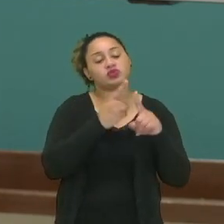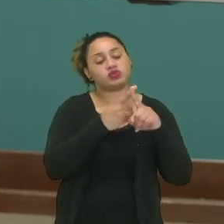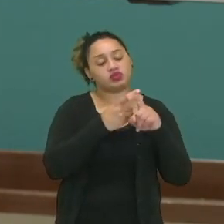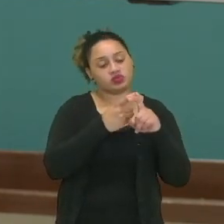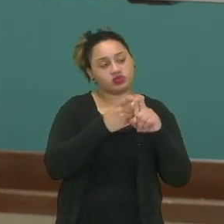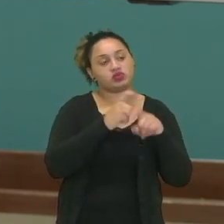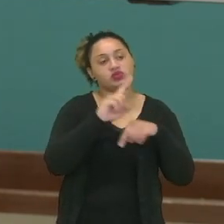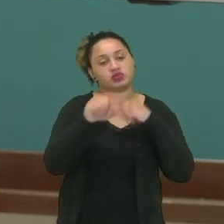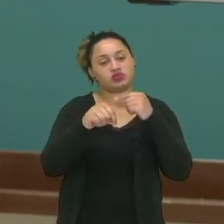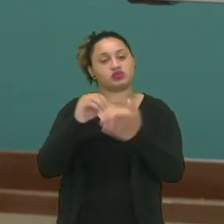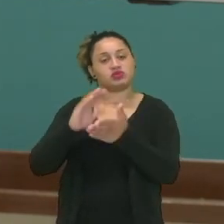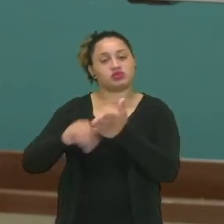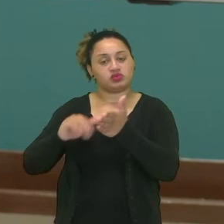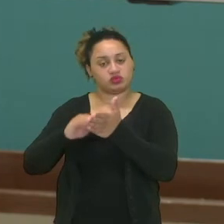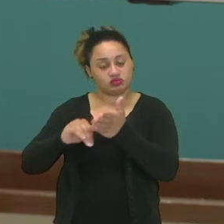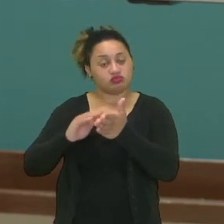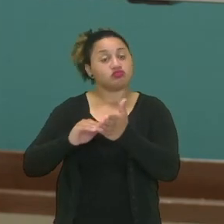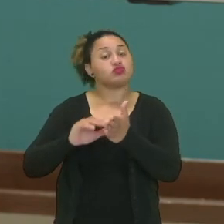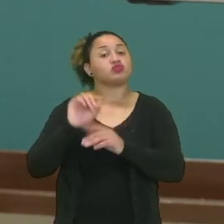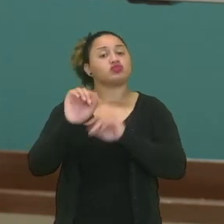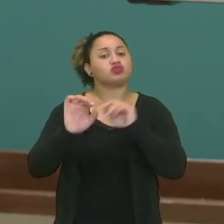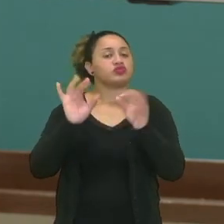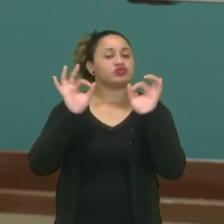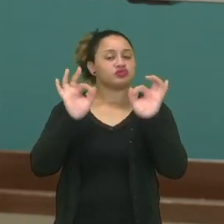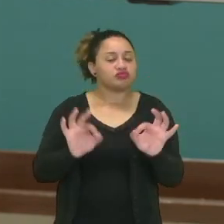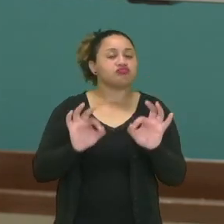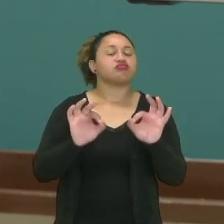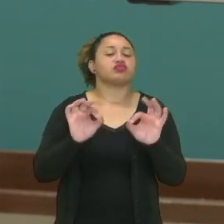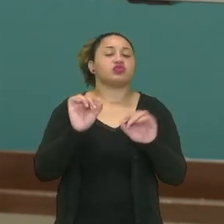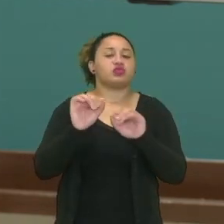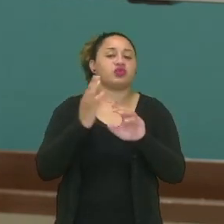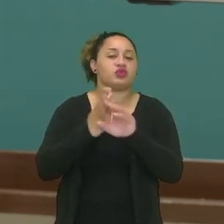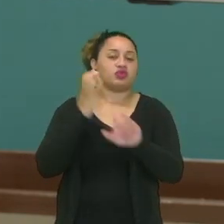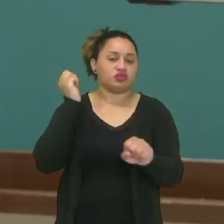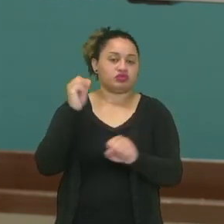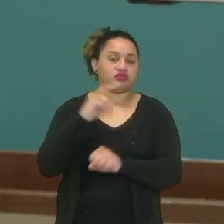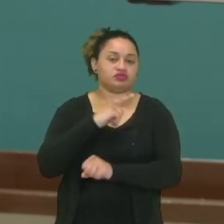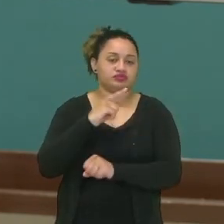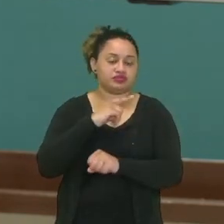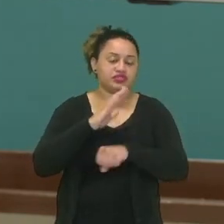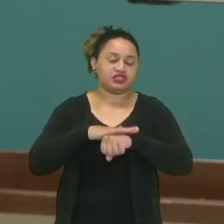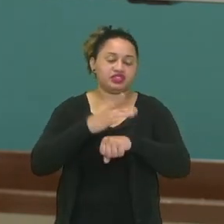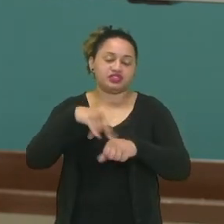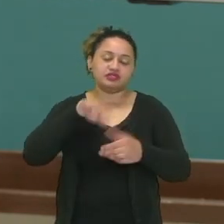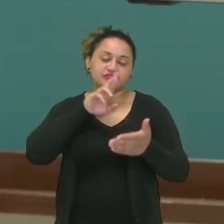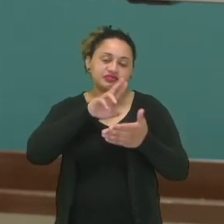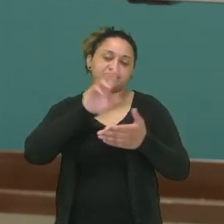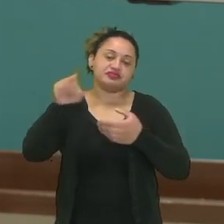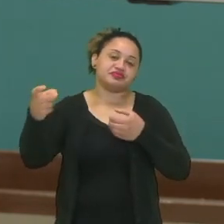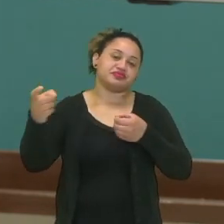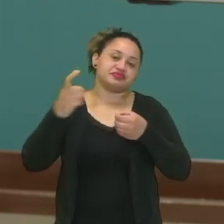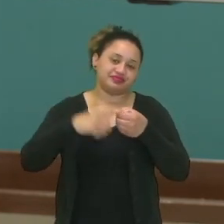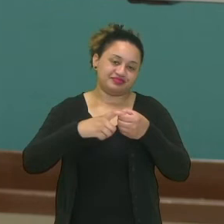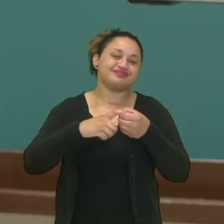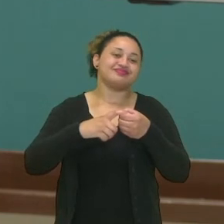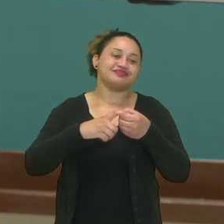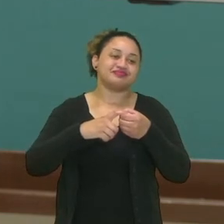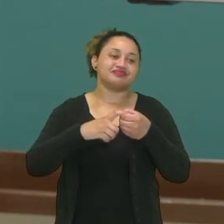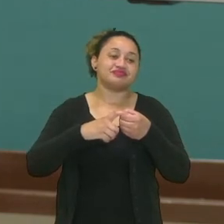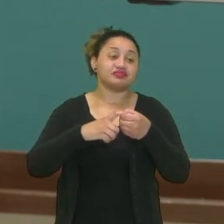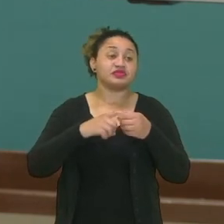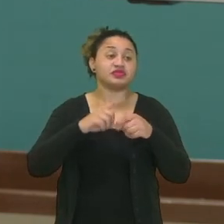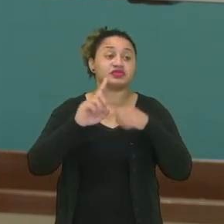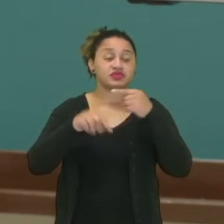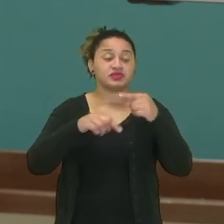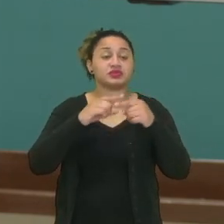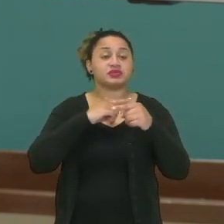quê? Exatamente o lucro que a gente teve. Vou dar um tempinho para vocês e já voltamos. E depois vem